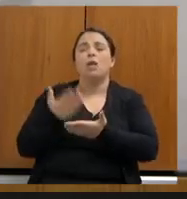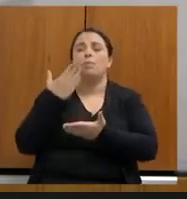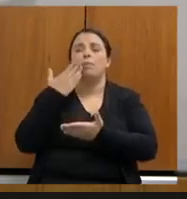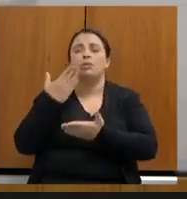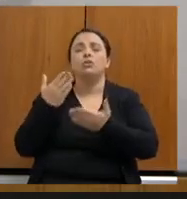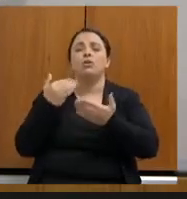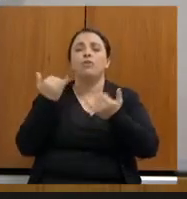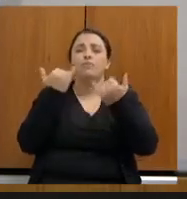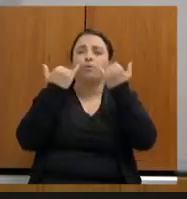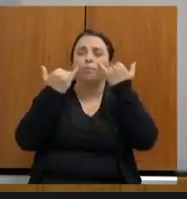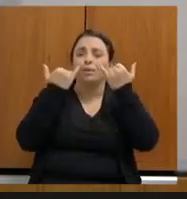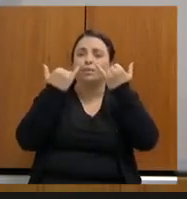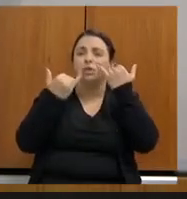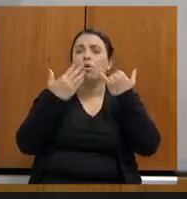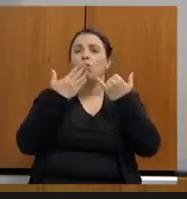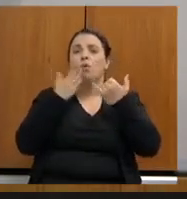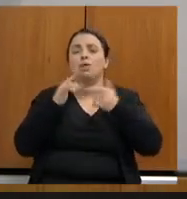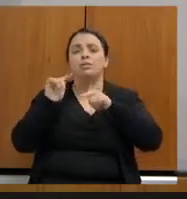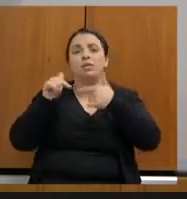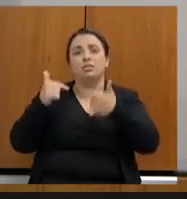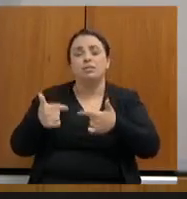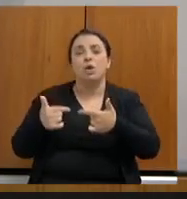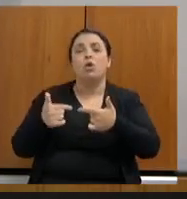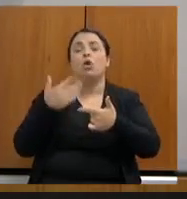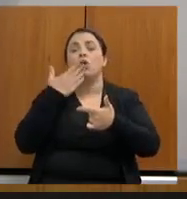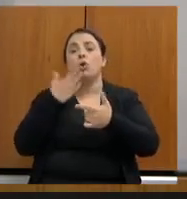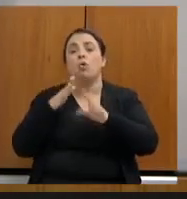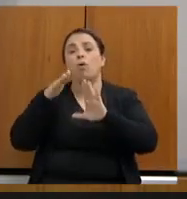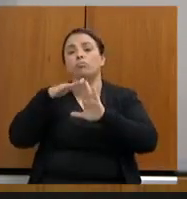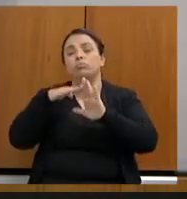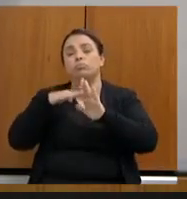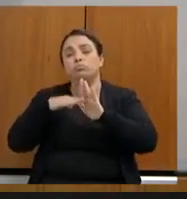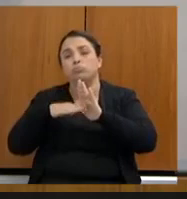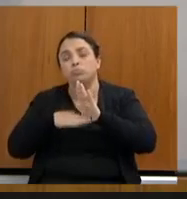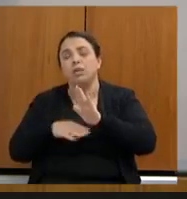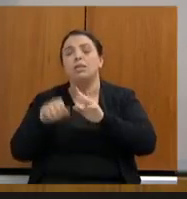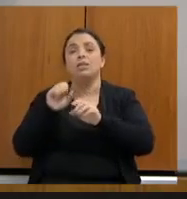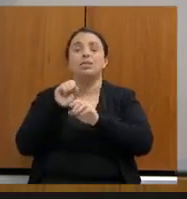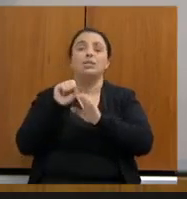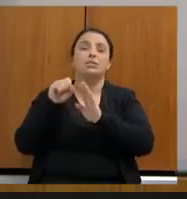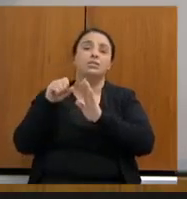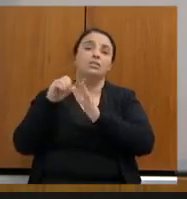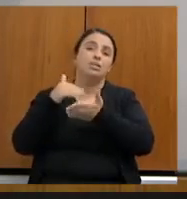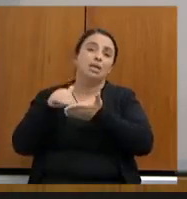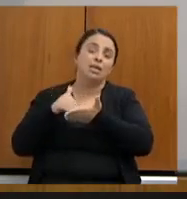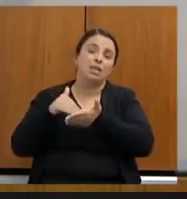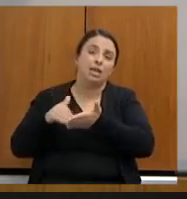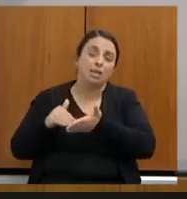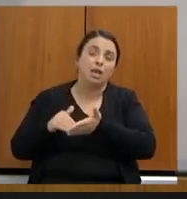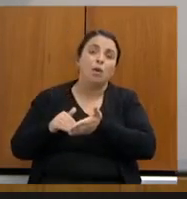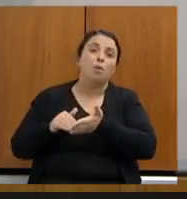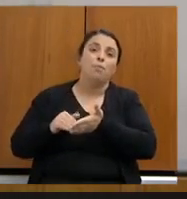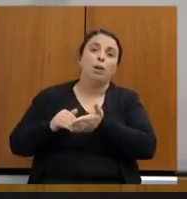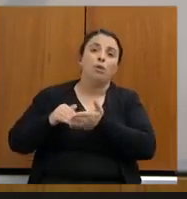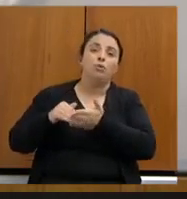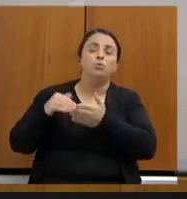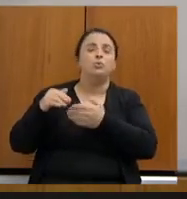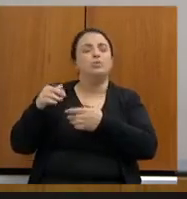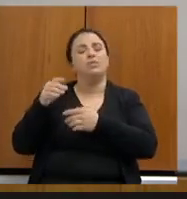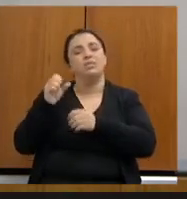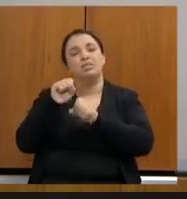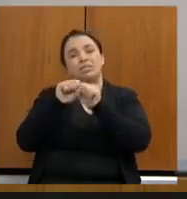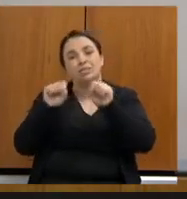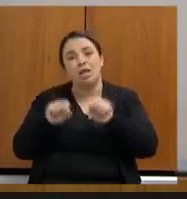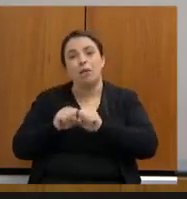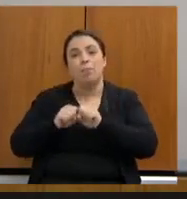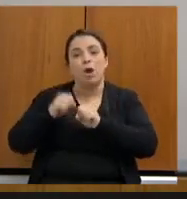tomadas e aquelas que estão em andamento e o cronograma das atividades da secretaria para implementar o sistema olho vivo na região metropolitana